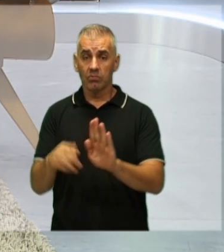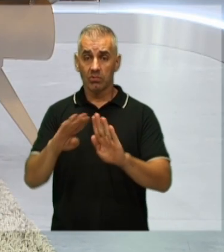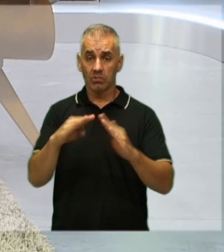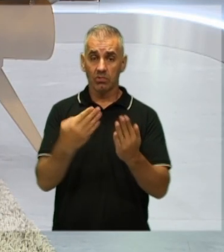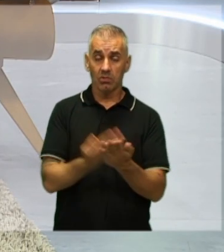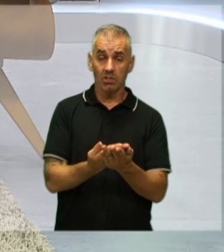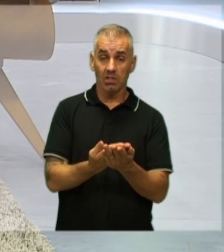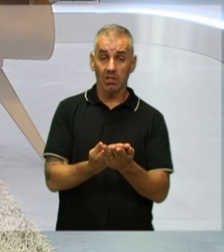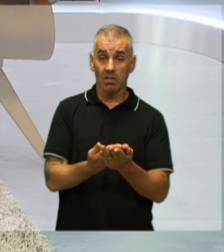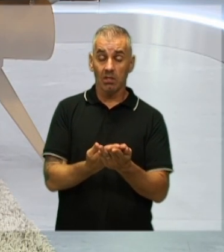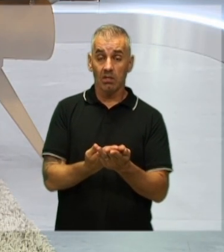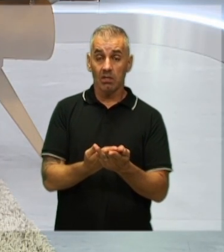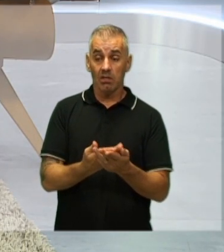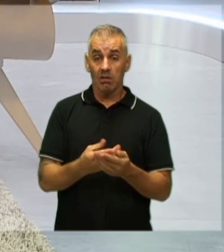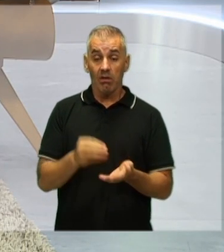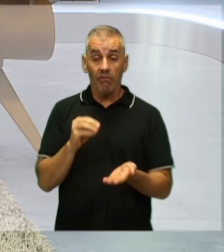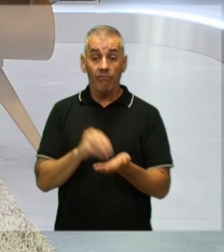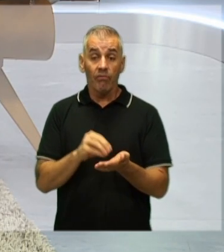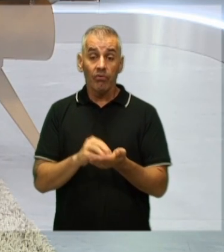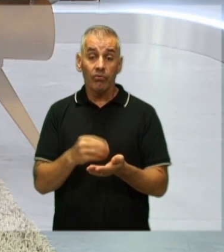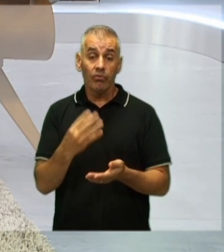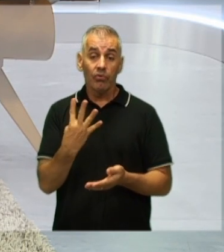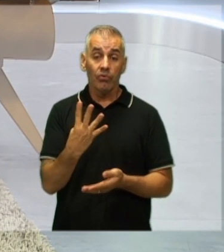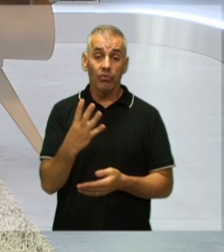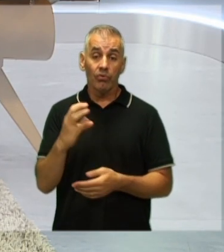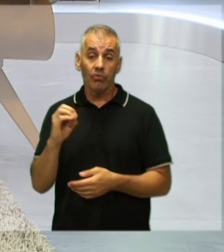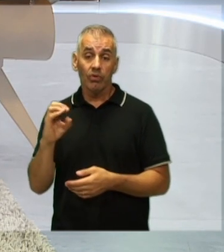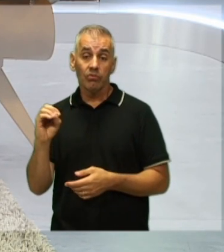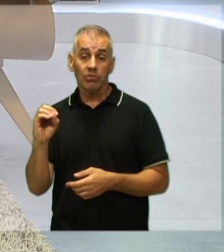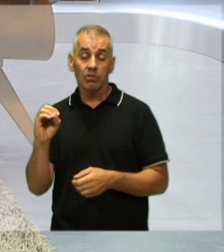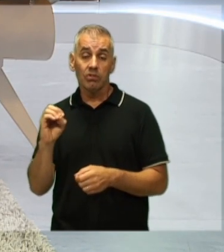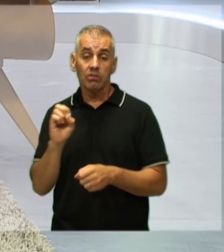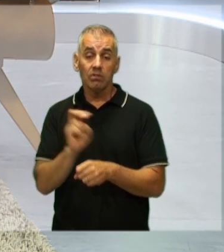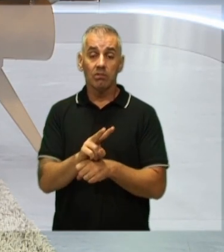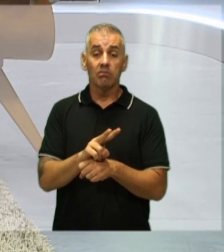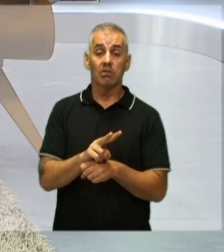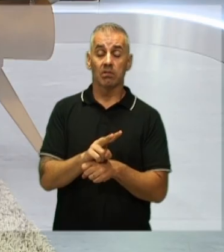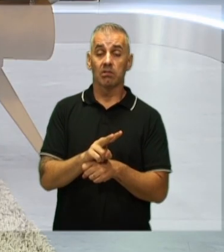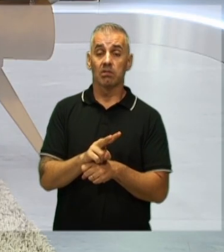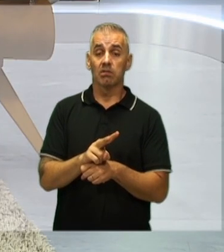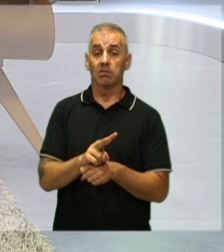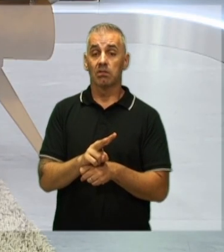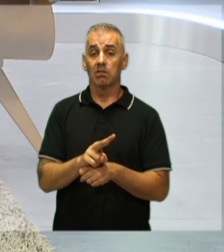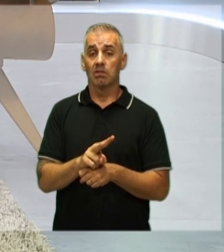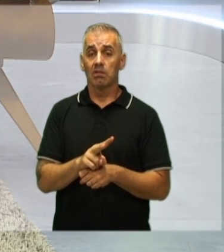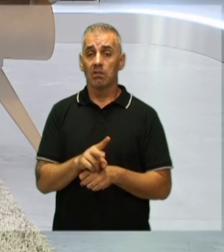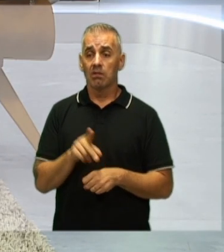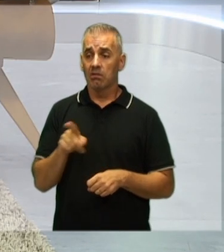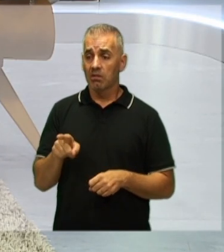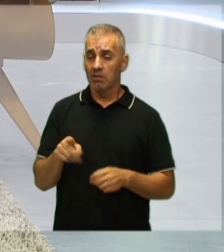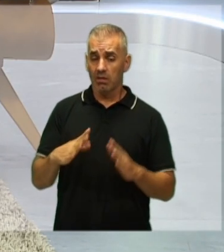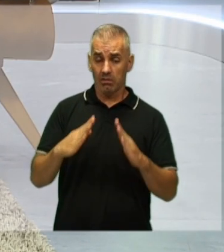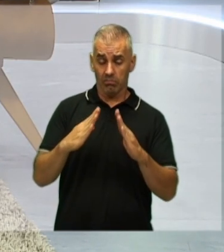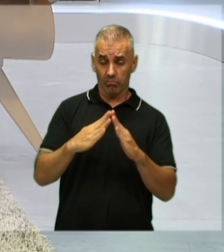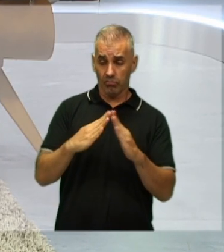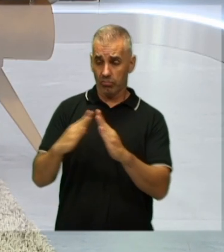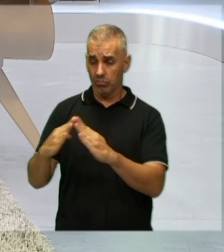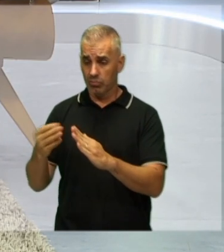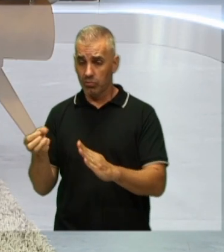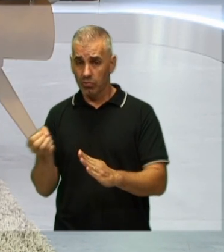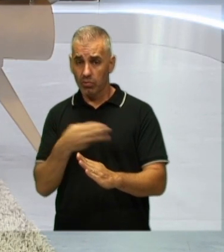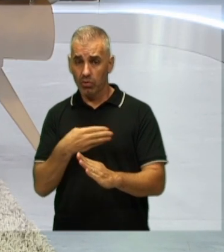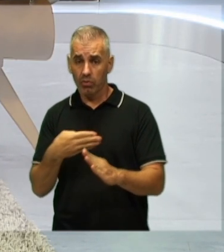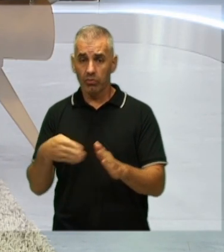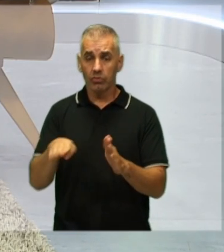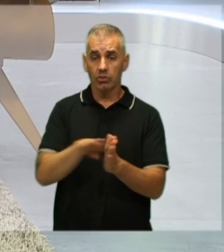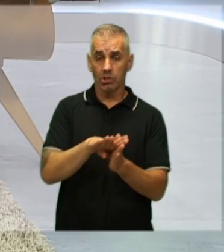aproximadamente 400 vagas faltantes. Tá, mas como? Foram ver o que estava acontecendo, foram moradores novos que chegaram. Então vai